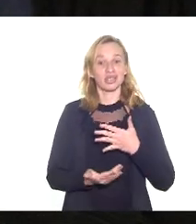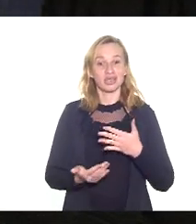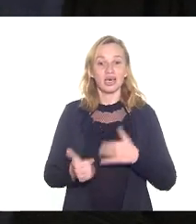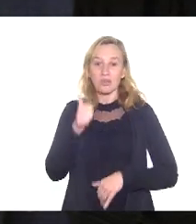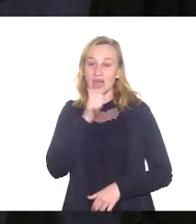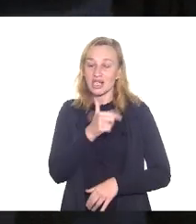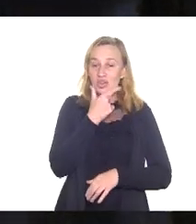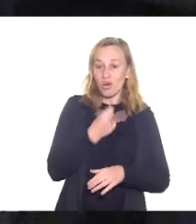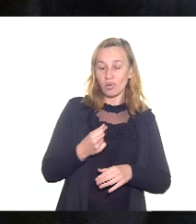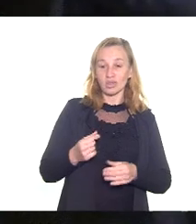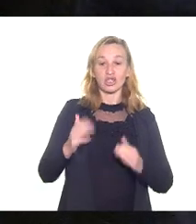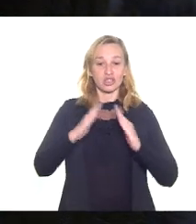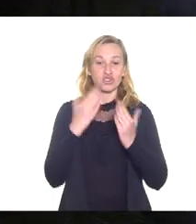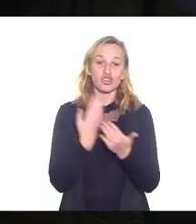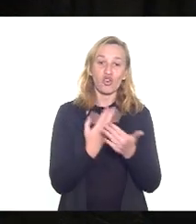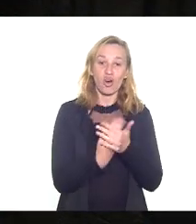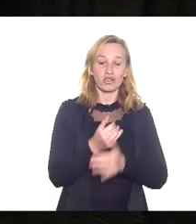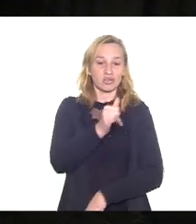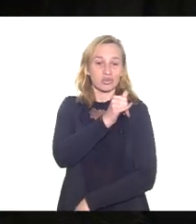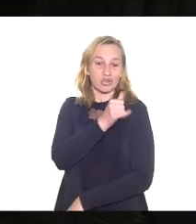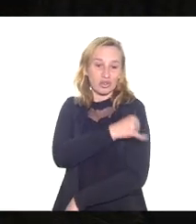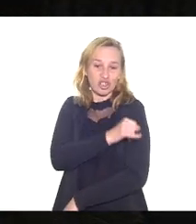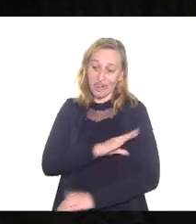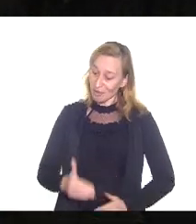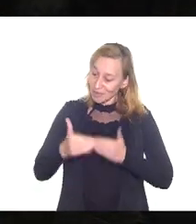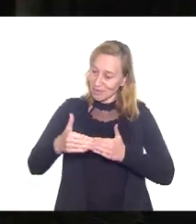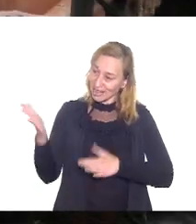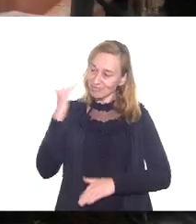nas escolas do Rio de Janeiro. Parabéns, Eurico, vamos avançar.